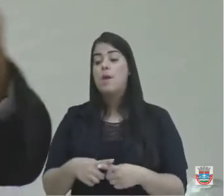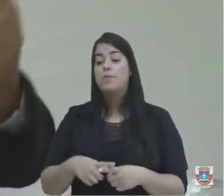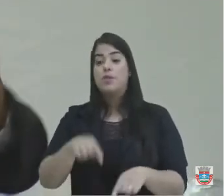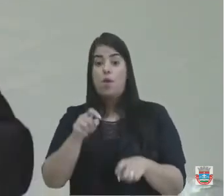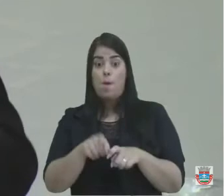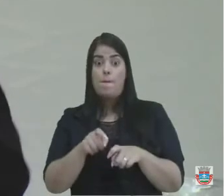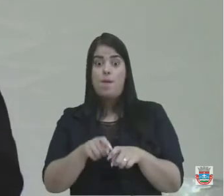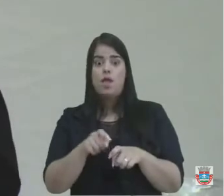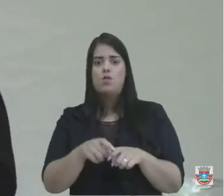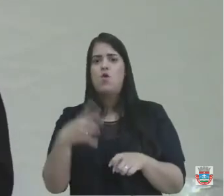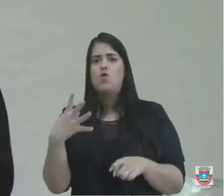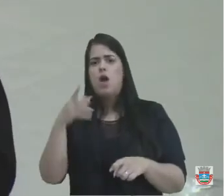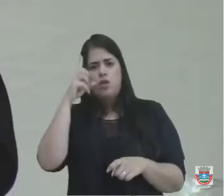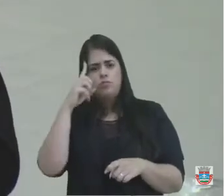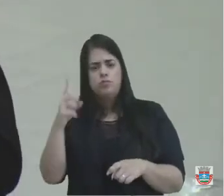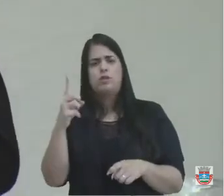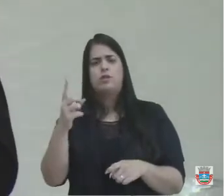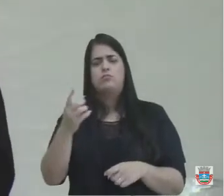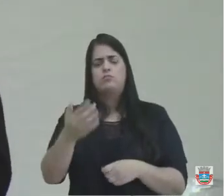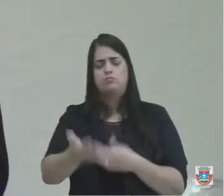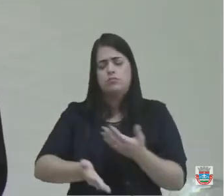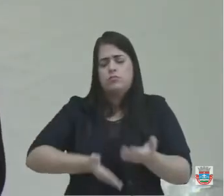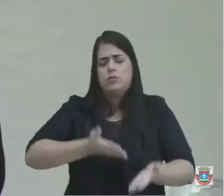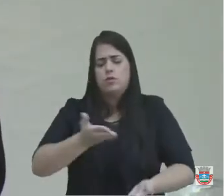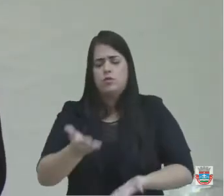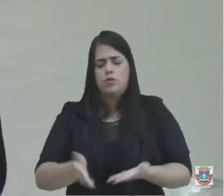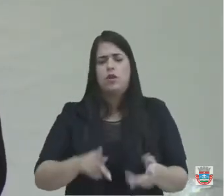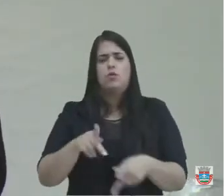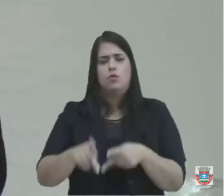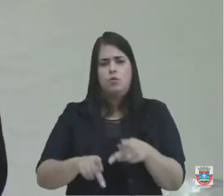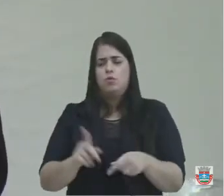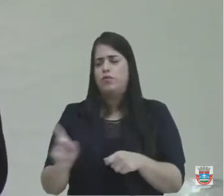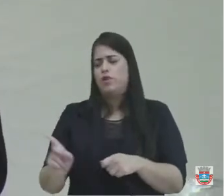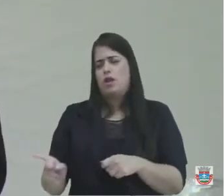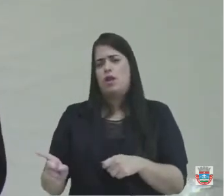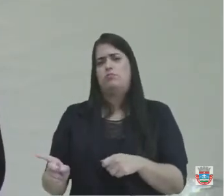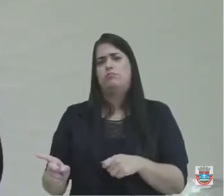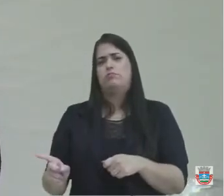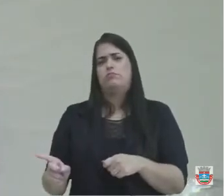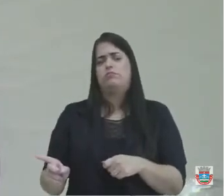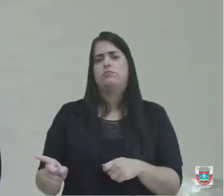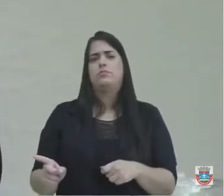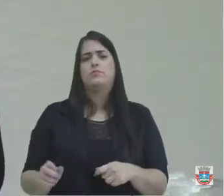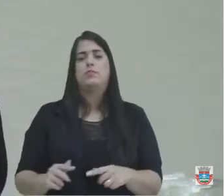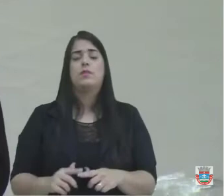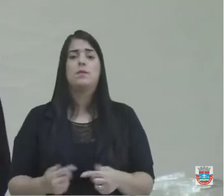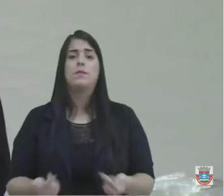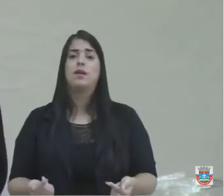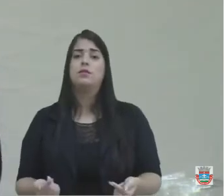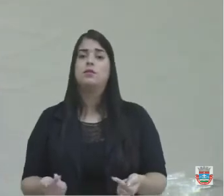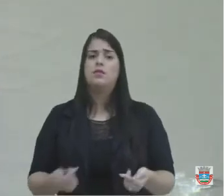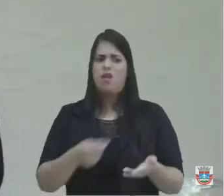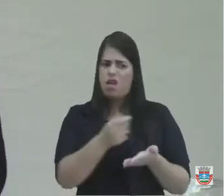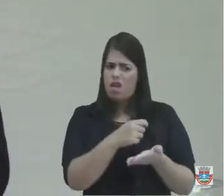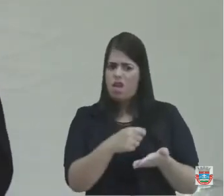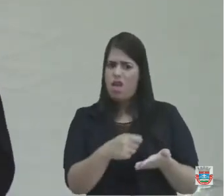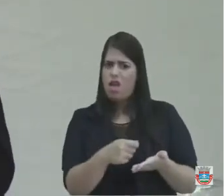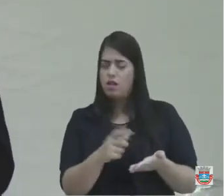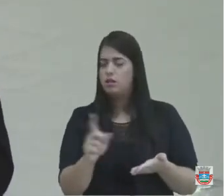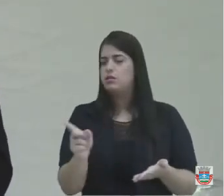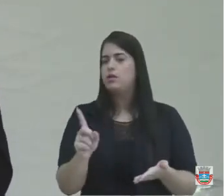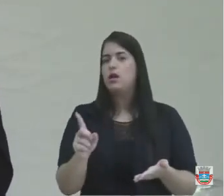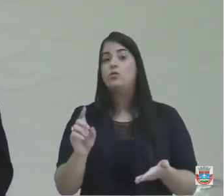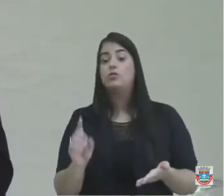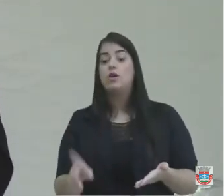quatro dias atendendo a comunidade ou indo para outra comunidade atender né mas não precisar de agendamento e sim de